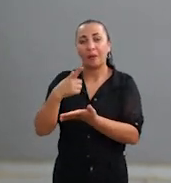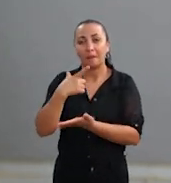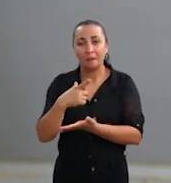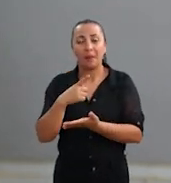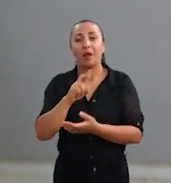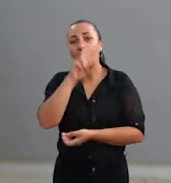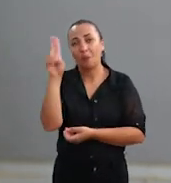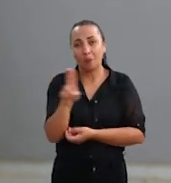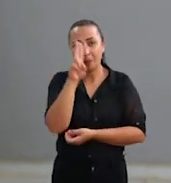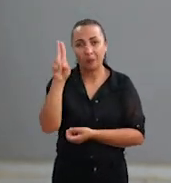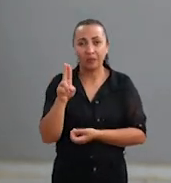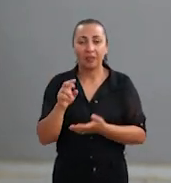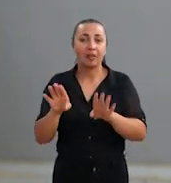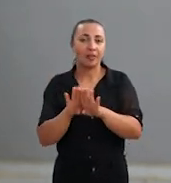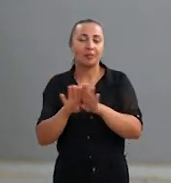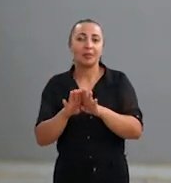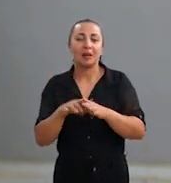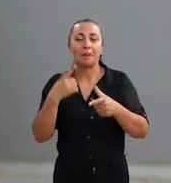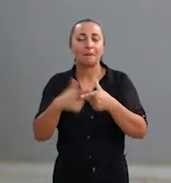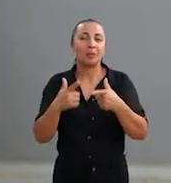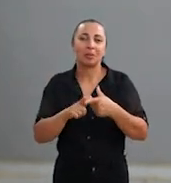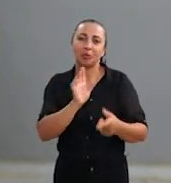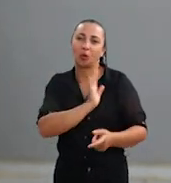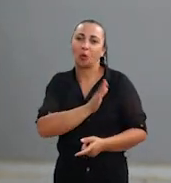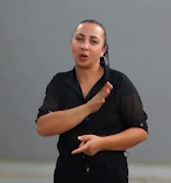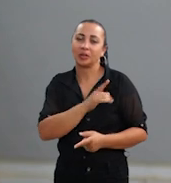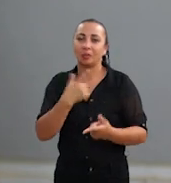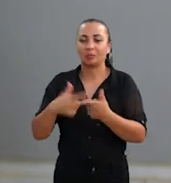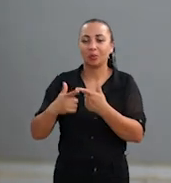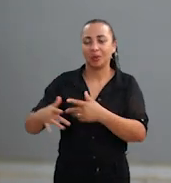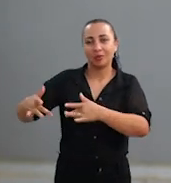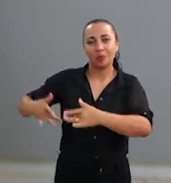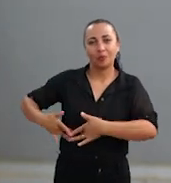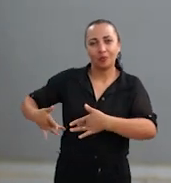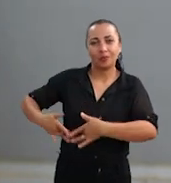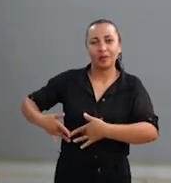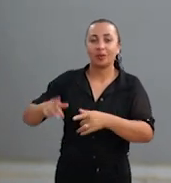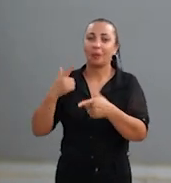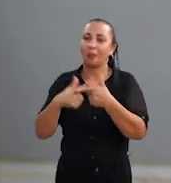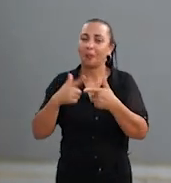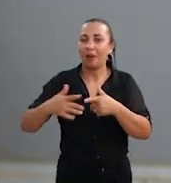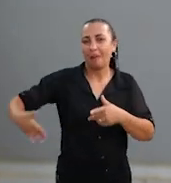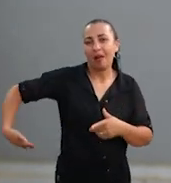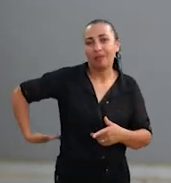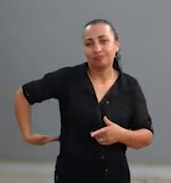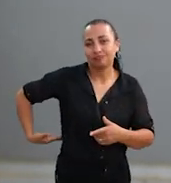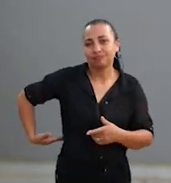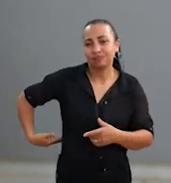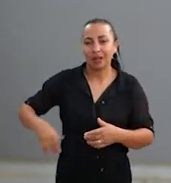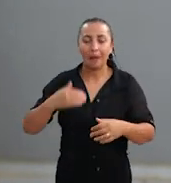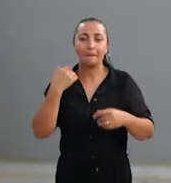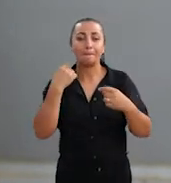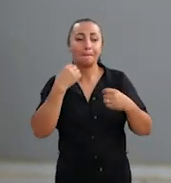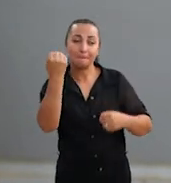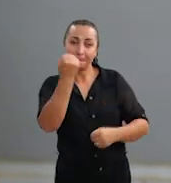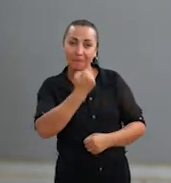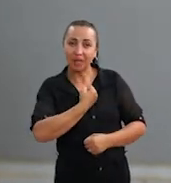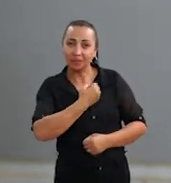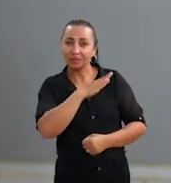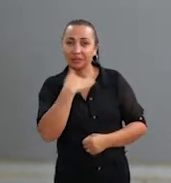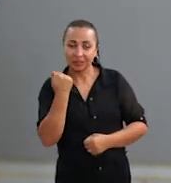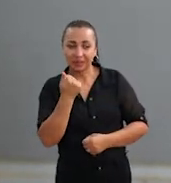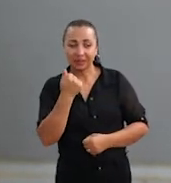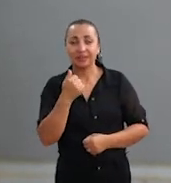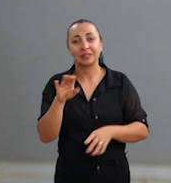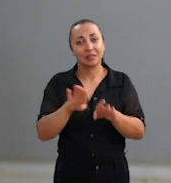que é utilizada, ela lesa o coração, ela lesa o fígado e lesa o rim. Ou seja, você mata a leishmania e pode matar